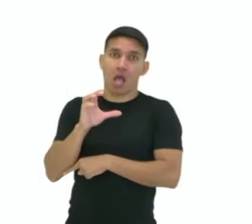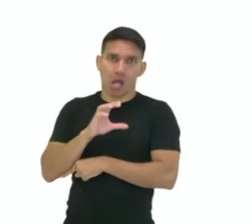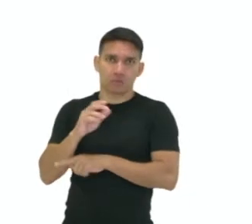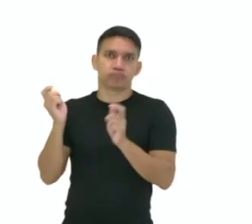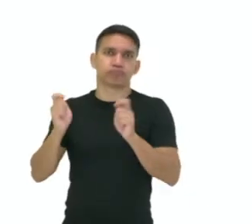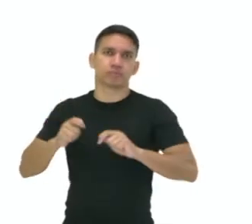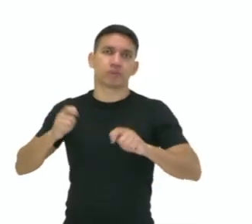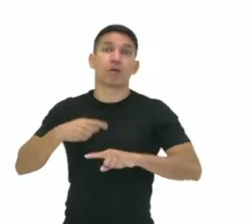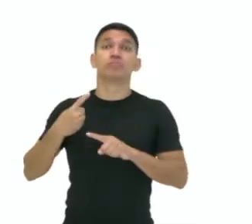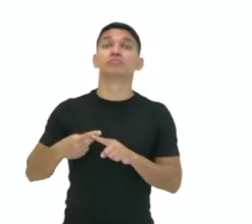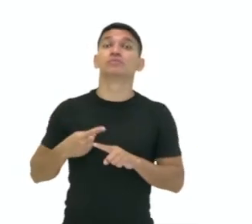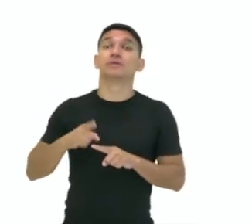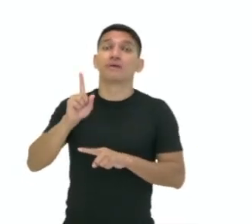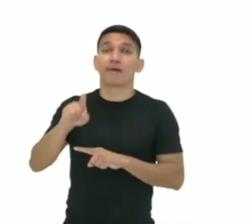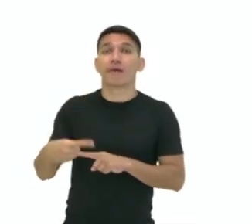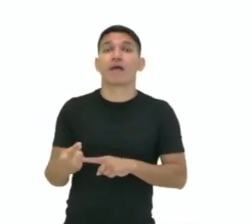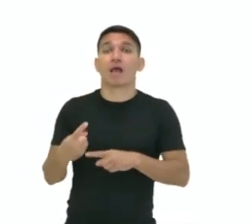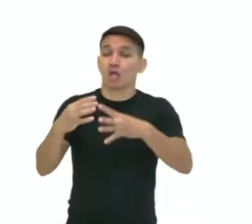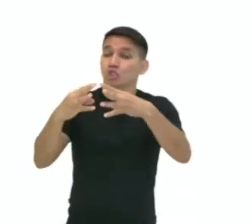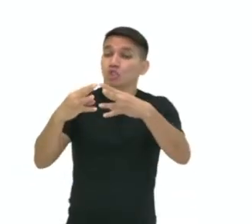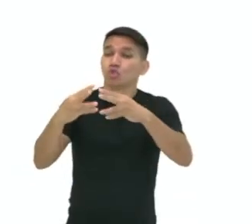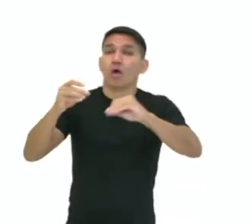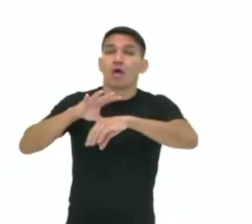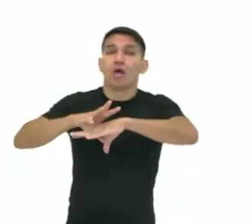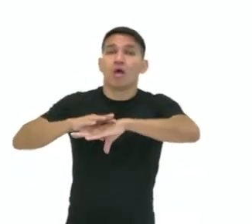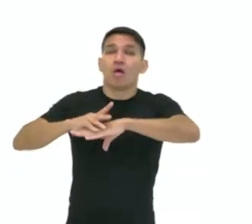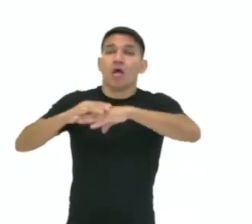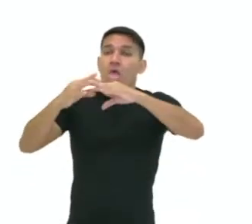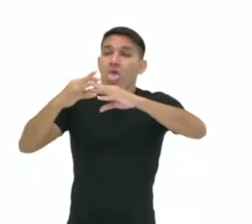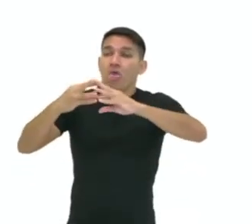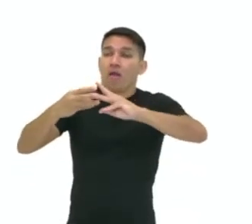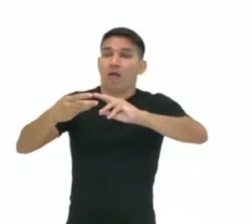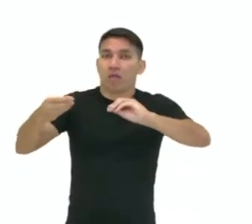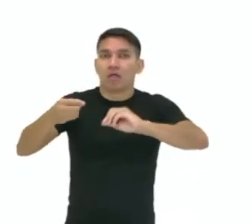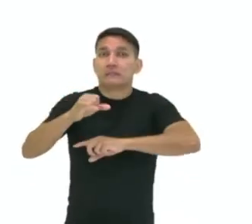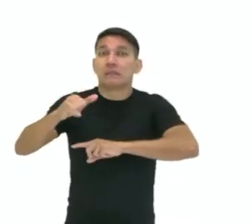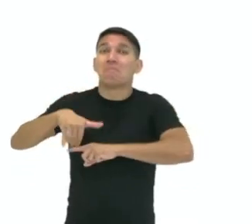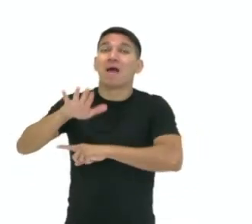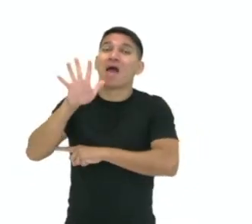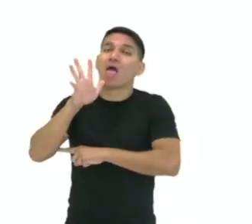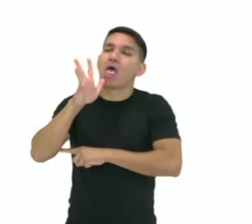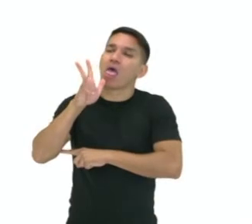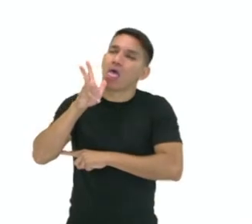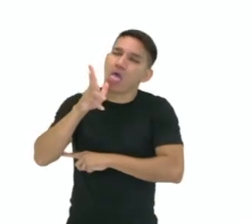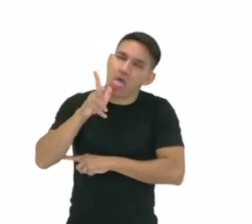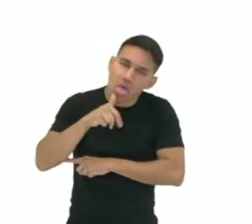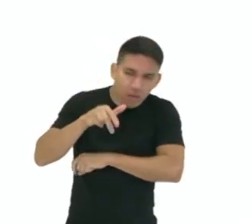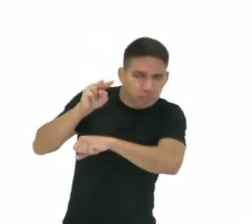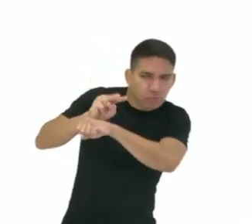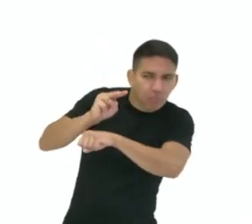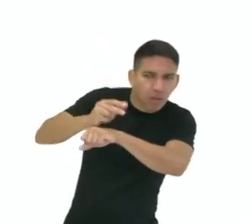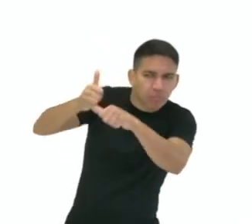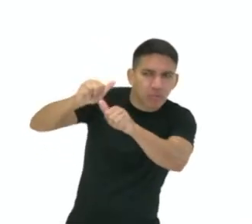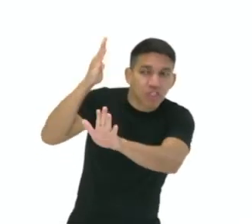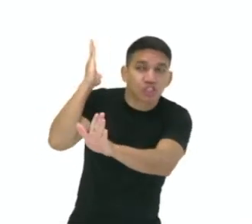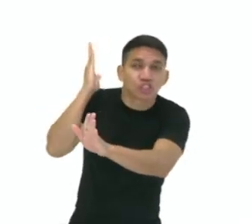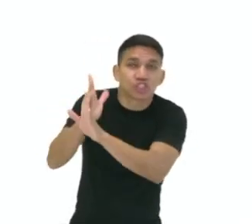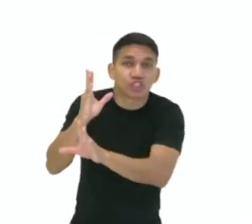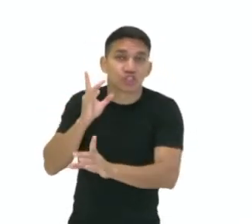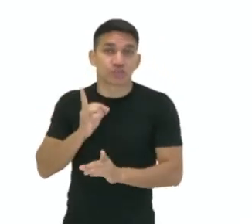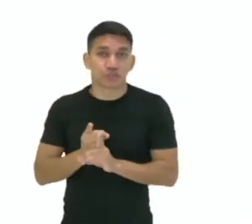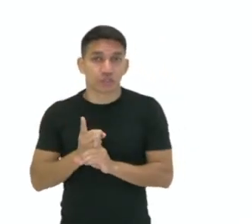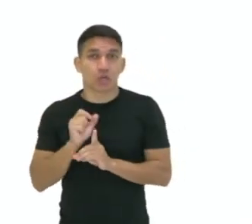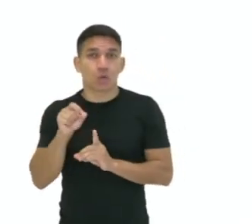Por quê? Ela é uma doença degenerativa. Quanto mais demorarmos para descobrirmos a